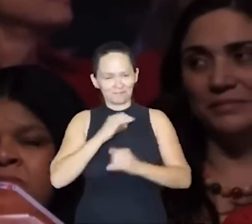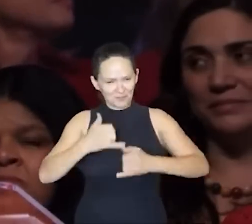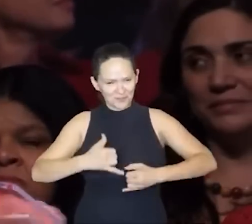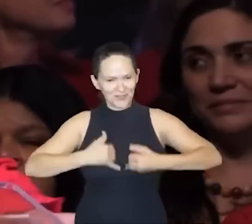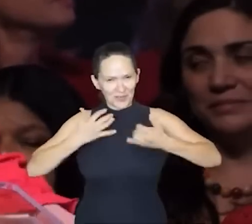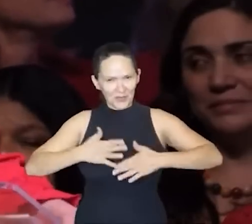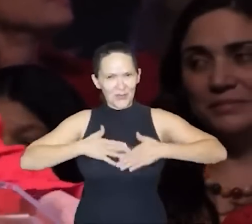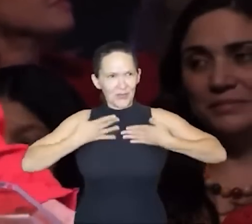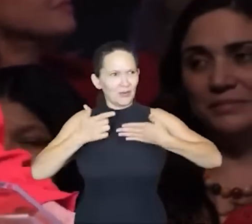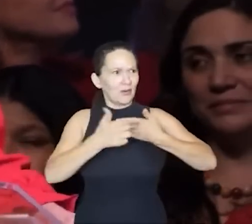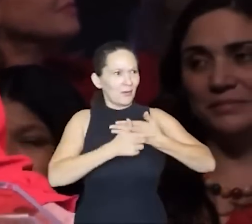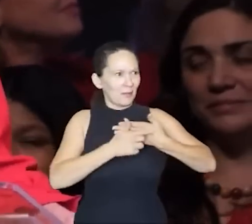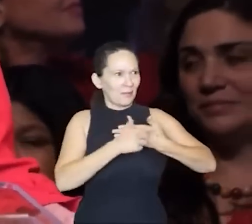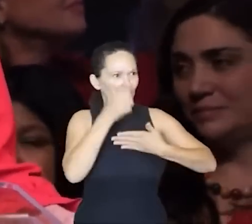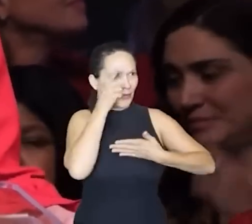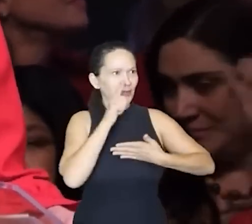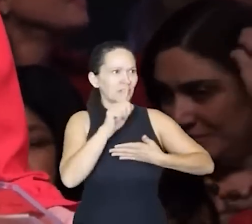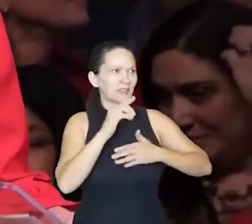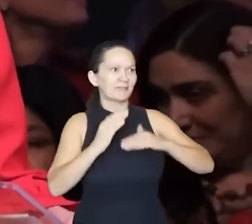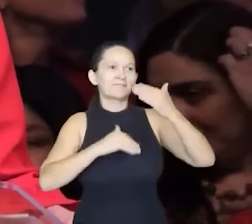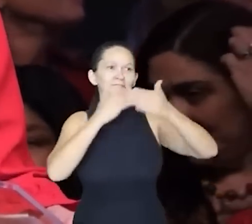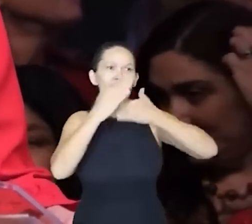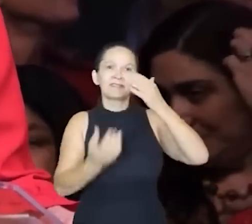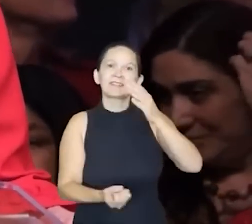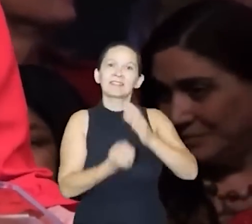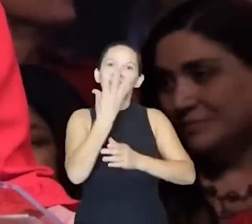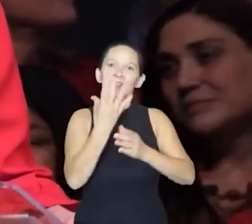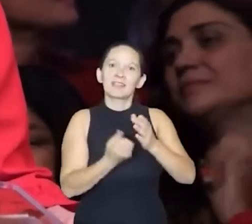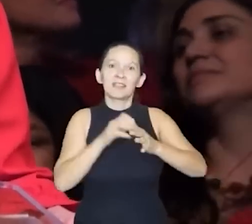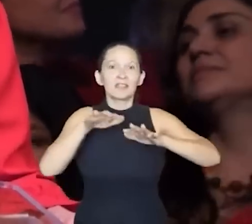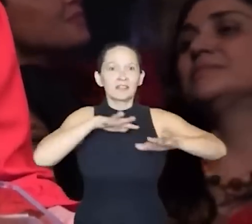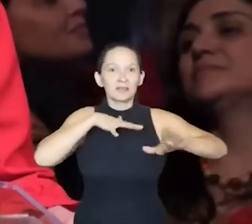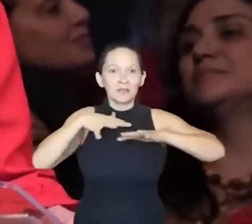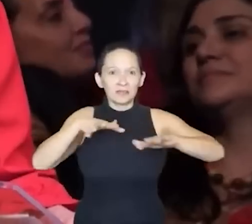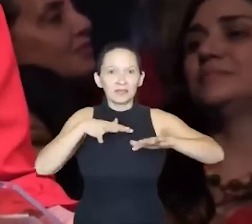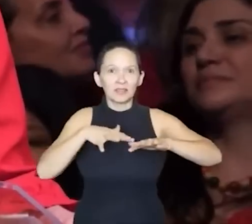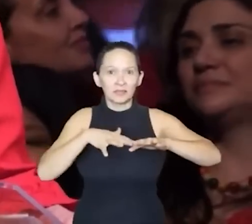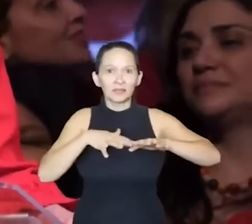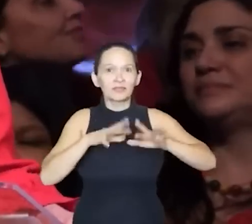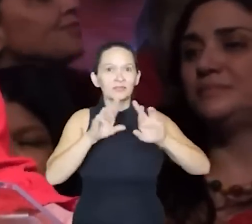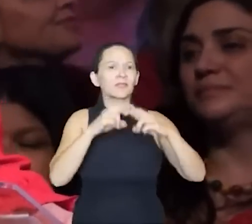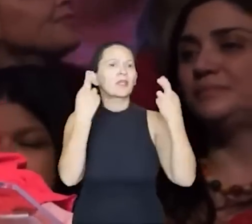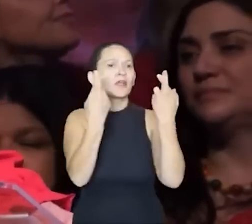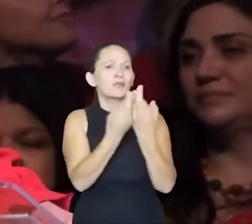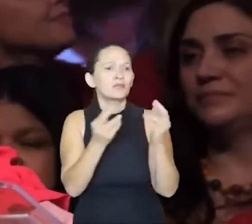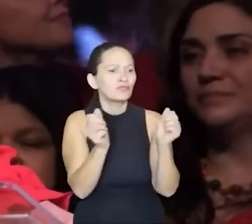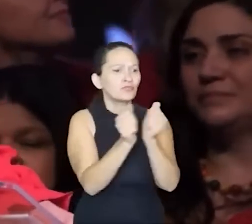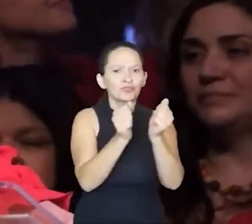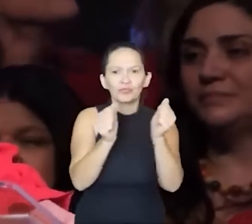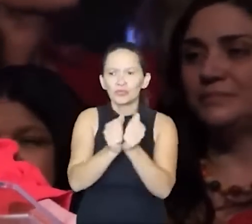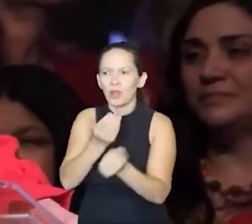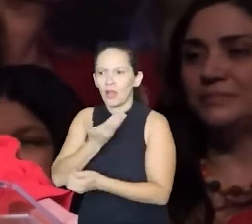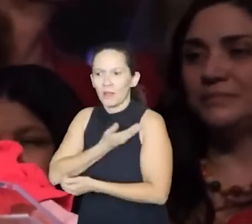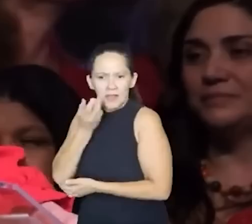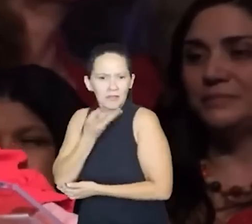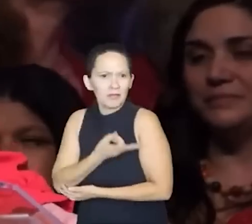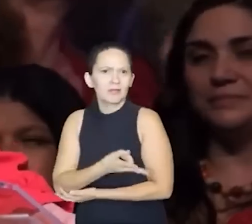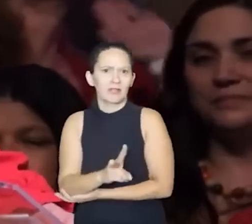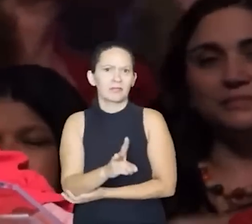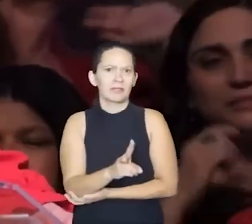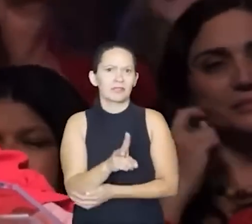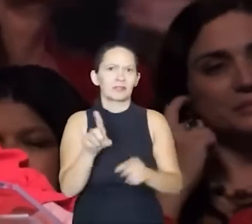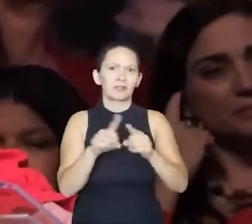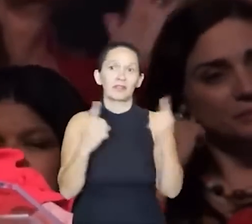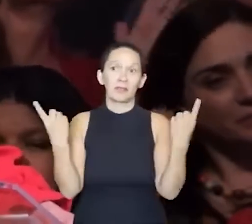que desempenhamos na construção desse movimento, reunindo aliados de sempre e adversários